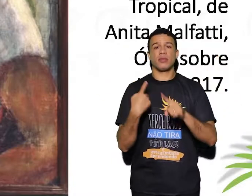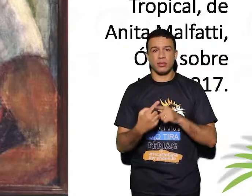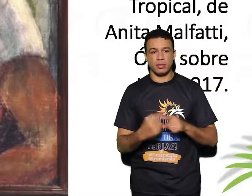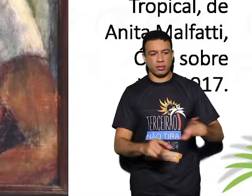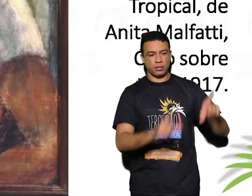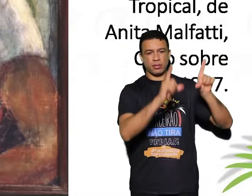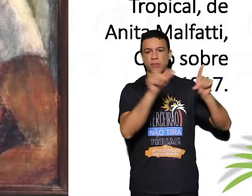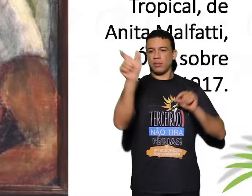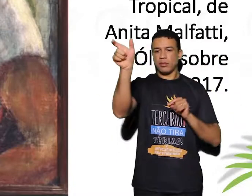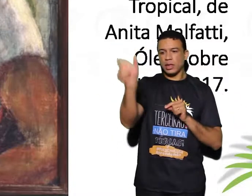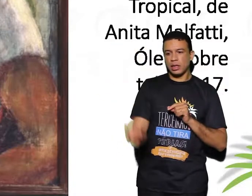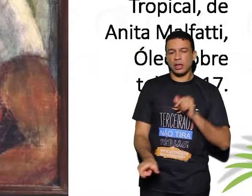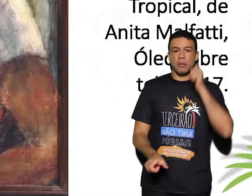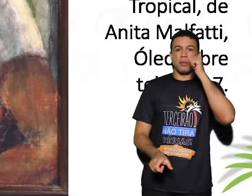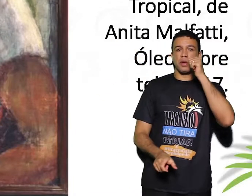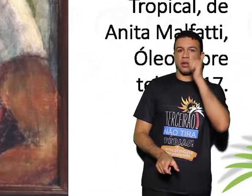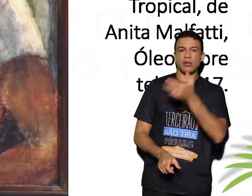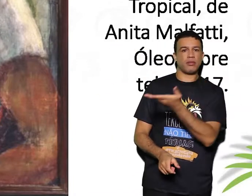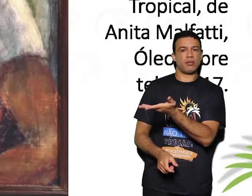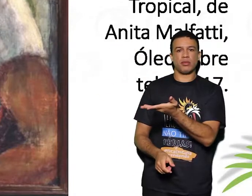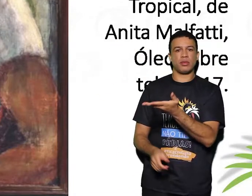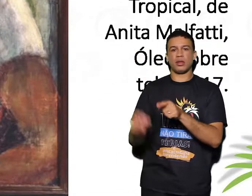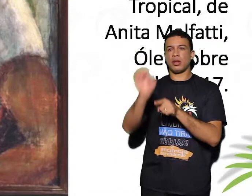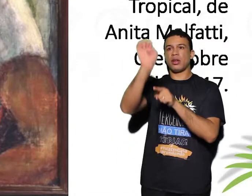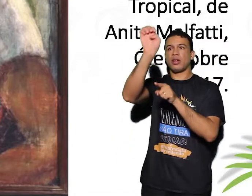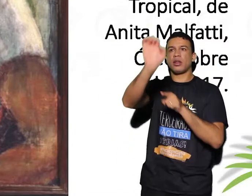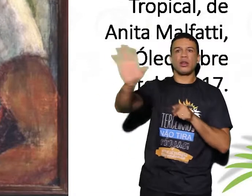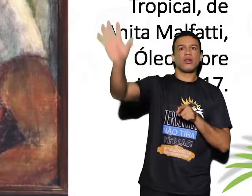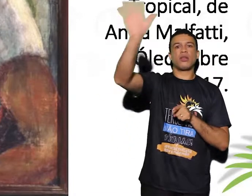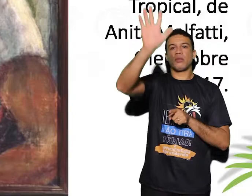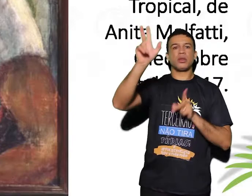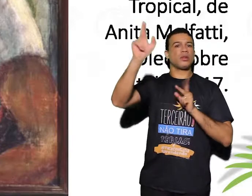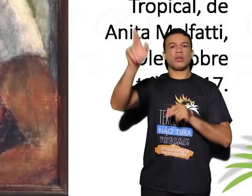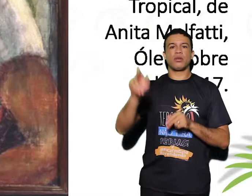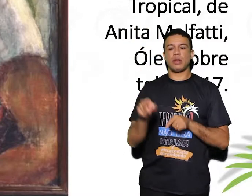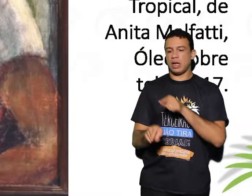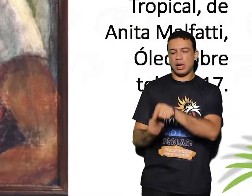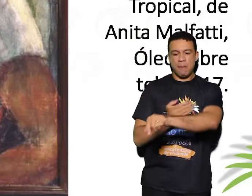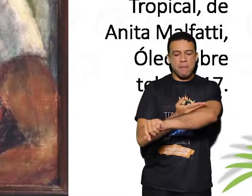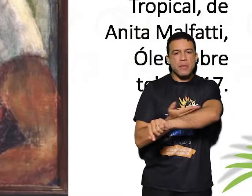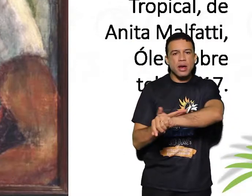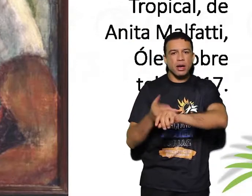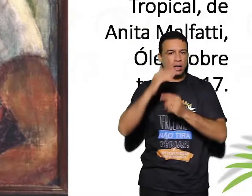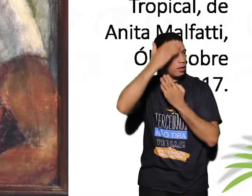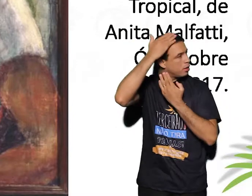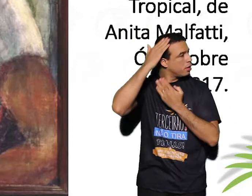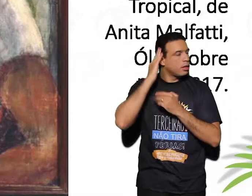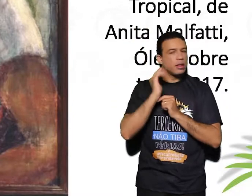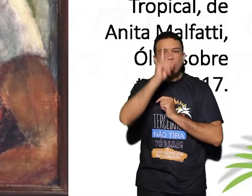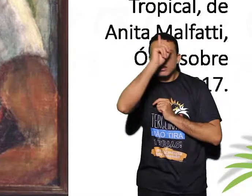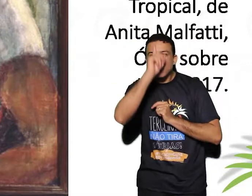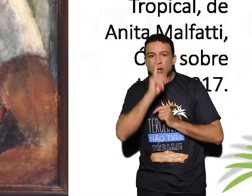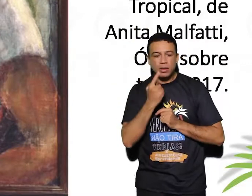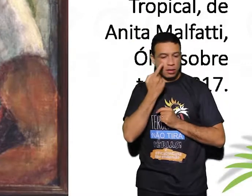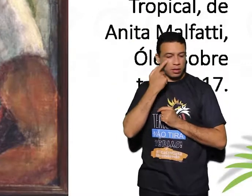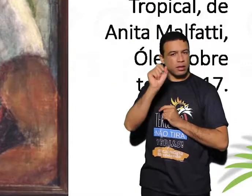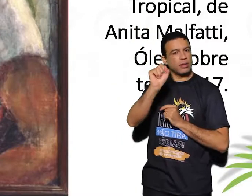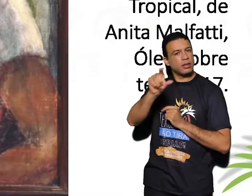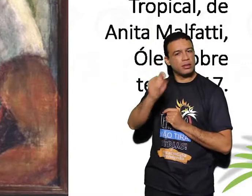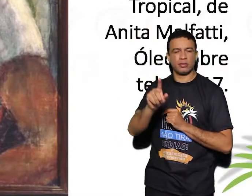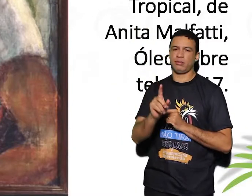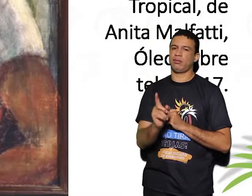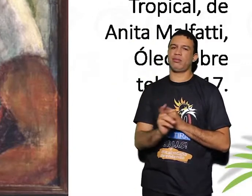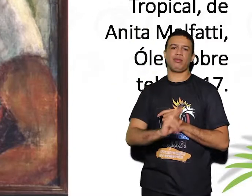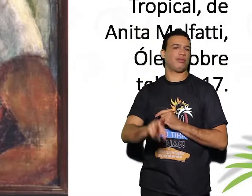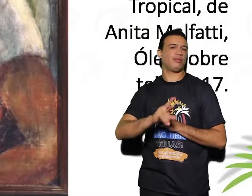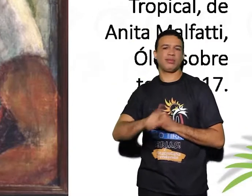uma mulher que não corresponde a uma mulher europeia. Ela não é branca, ela não tem cabelos loiros, ela não tem olhos azuis, ela tem